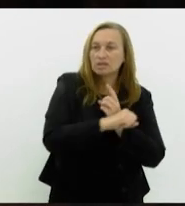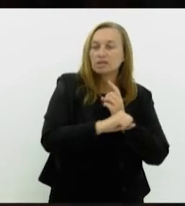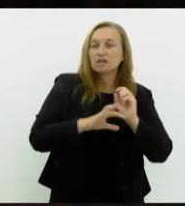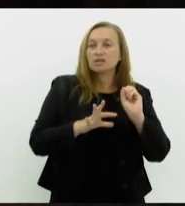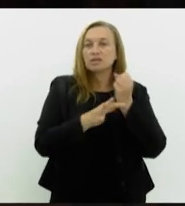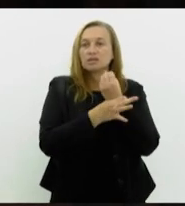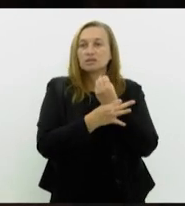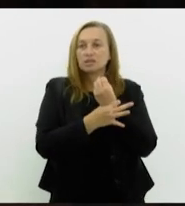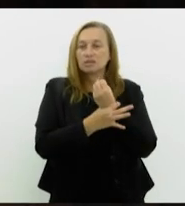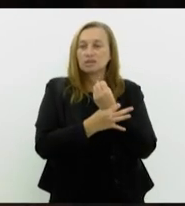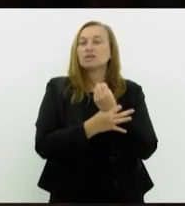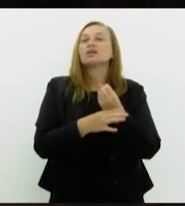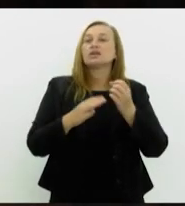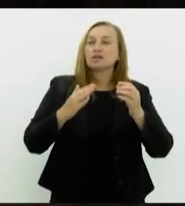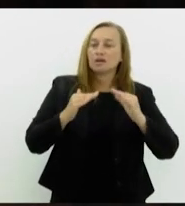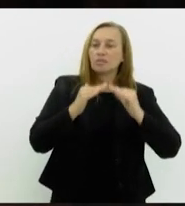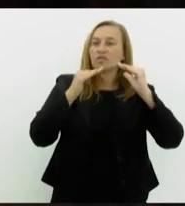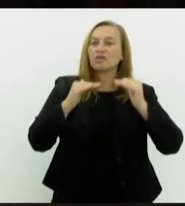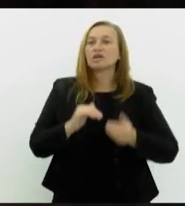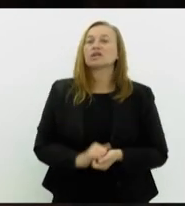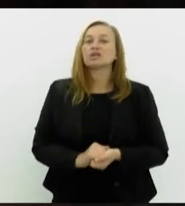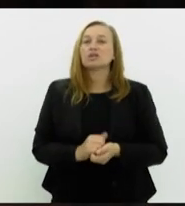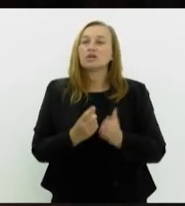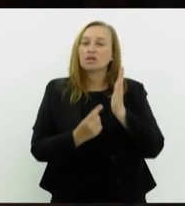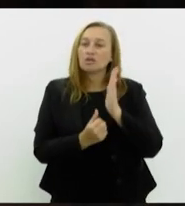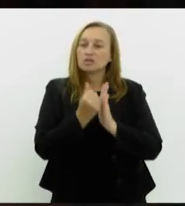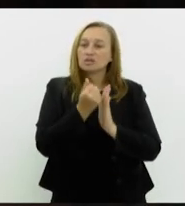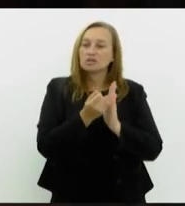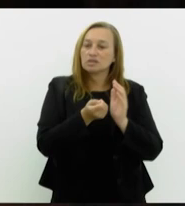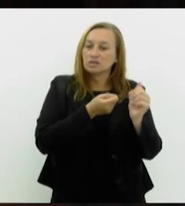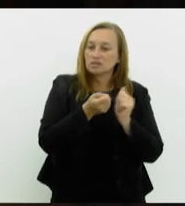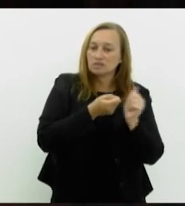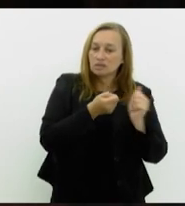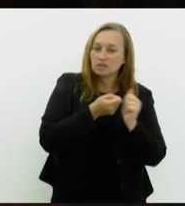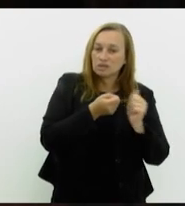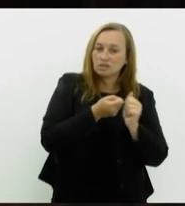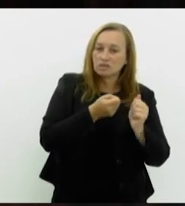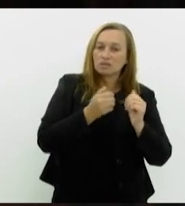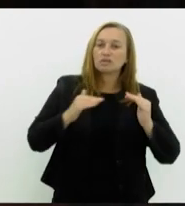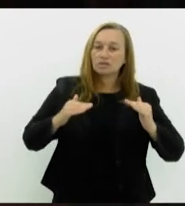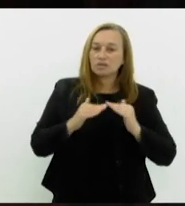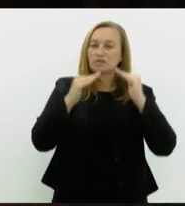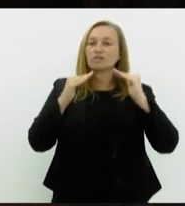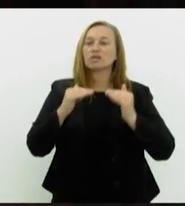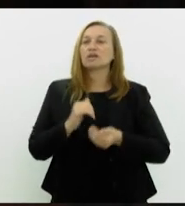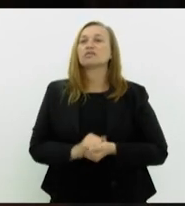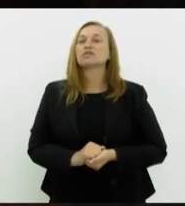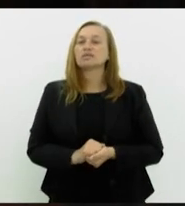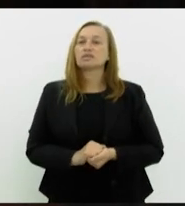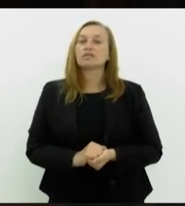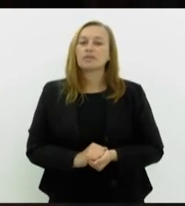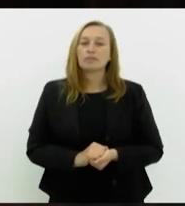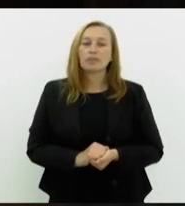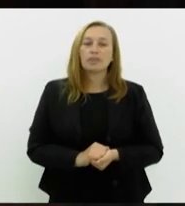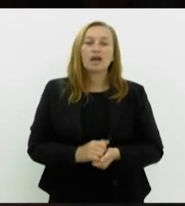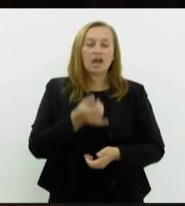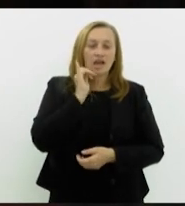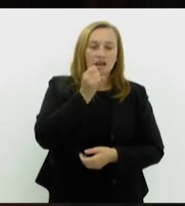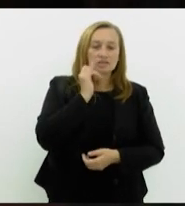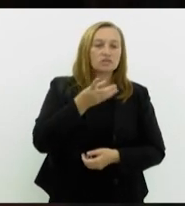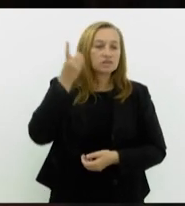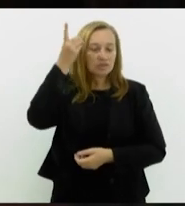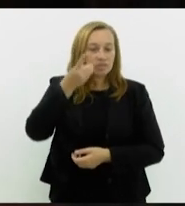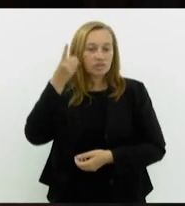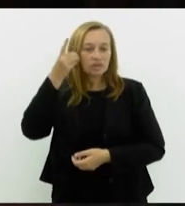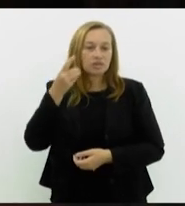Seguridade Social favorável, de Orçamento, Finanças, Fiscalização Financeira e Controle favorável. Relatores,